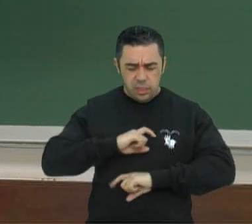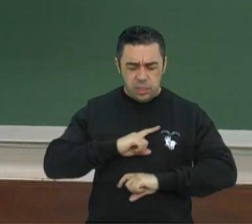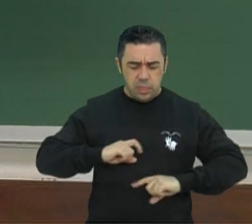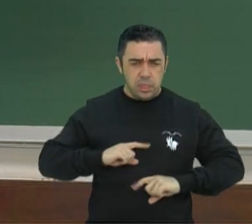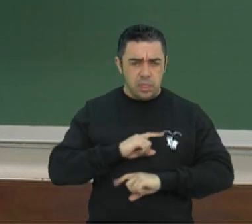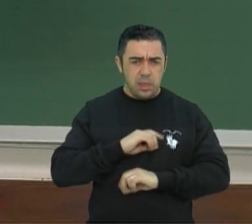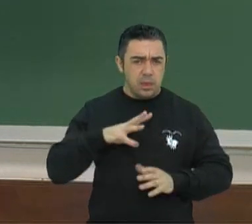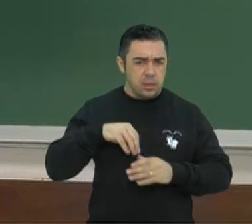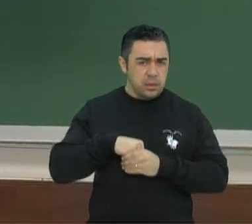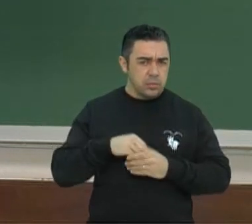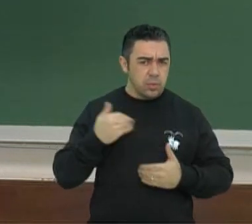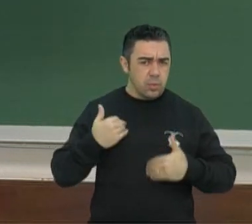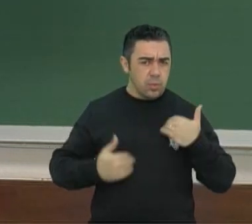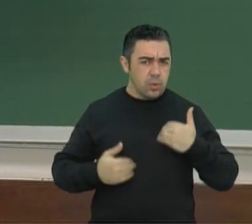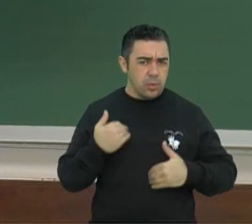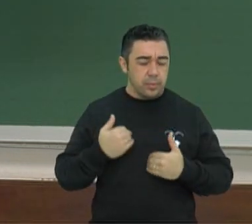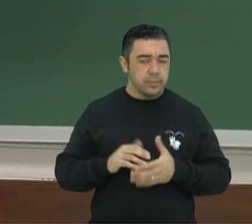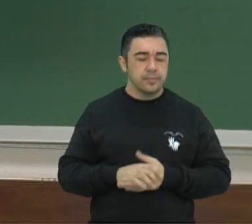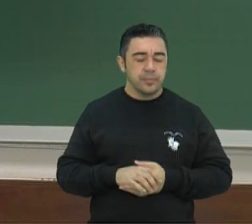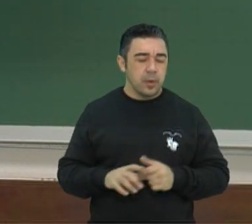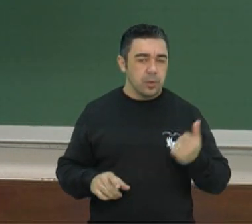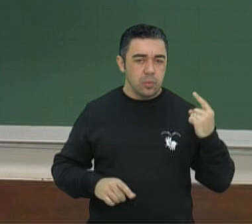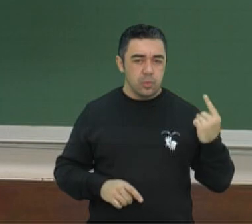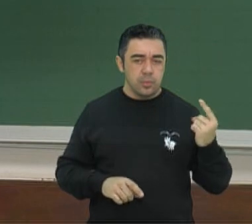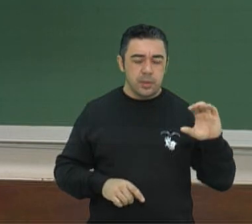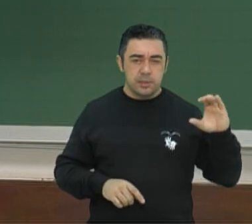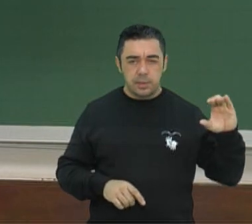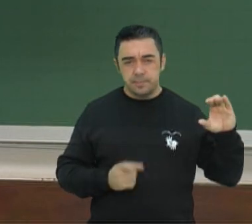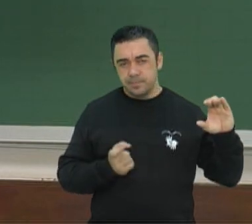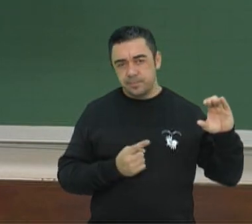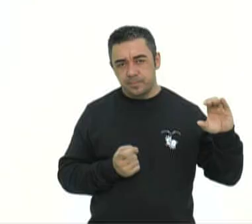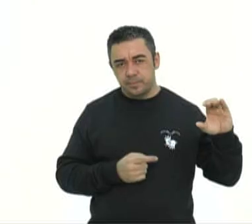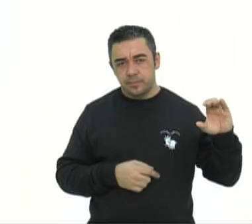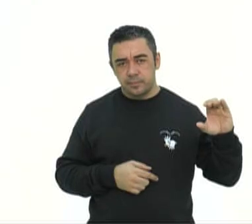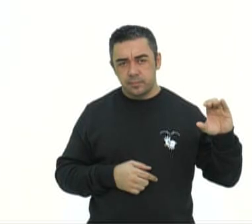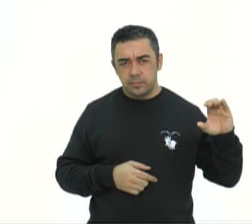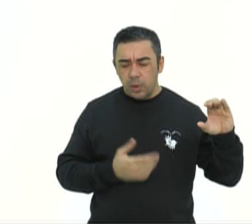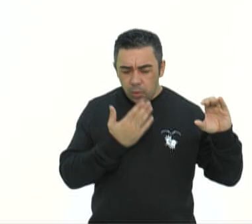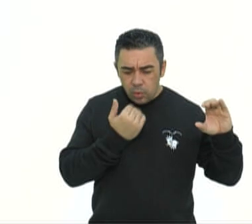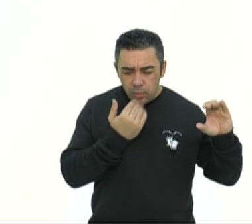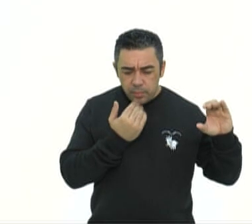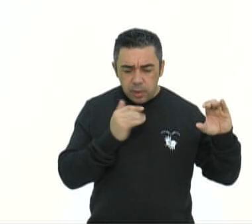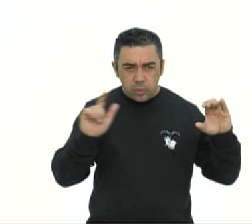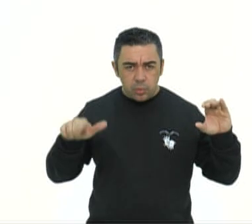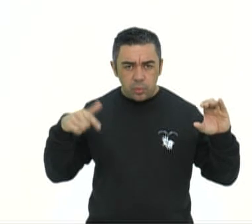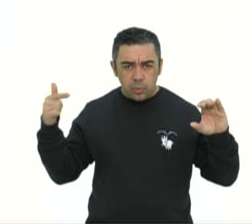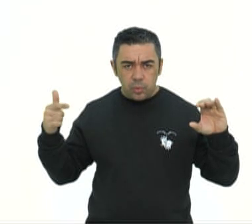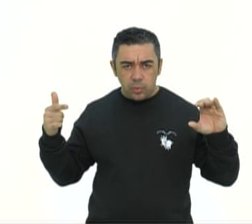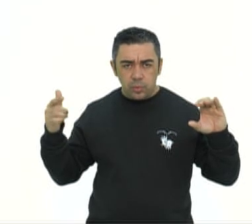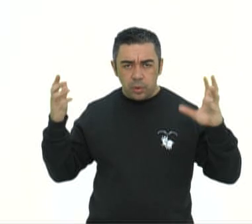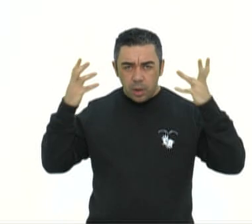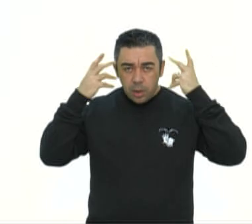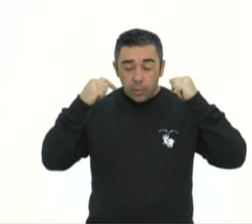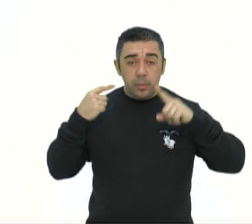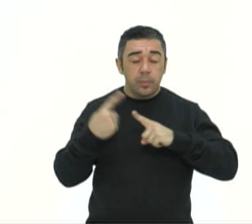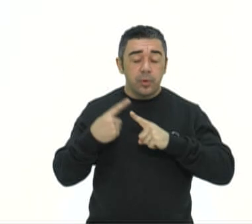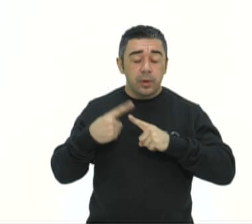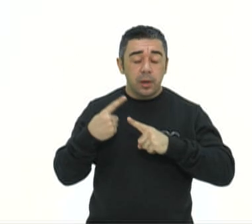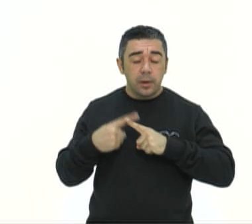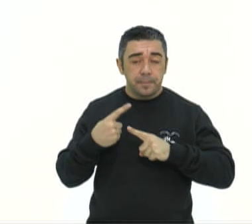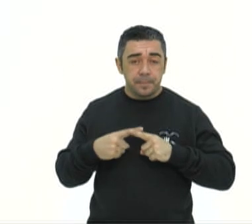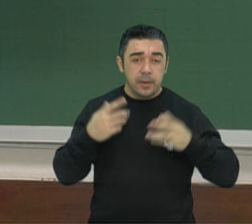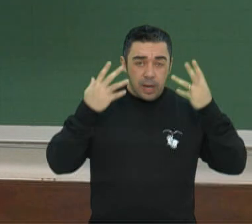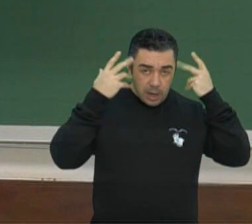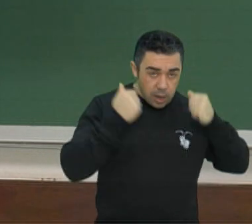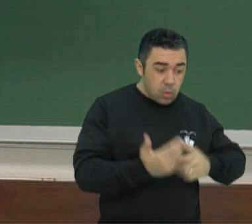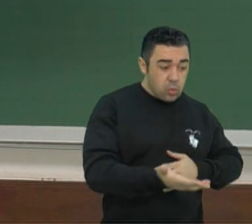Aqui é um parasita, então também não vai ser harmônica. Então só sobrou a letra C. Tá, professora, mas hiena comendo o resto da caça dos leões? É harmônica. Por que é harmônica?